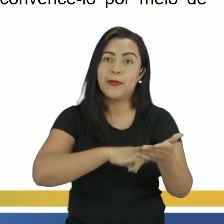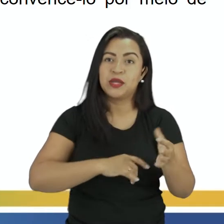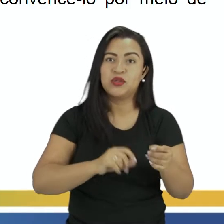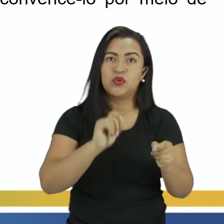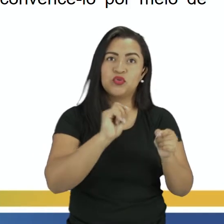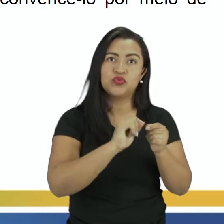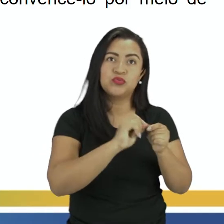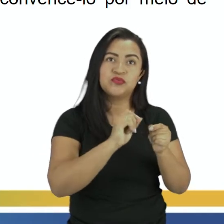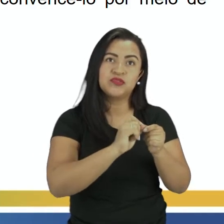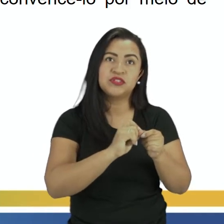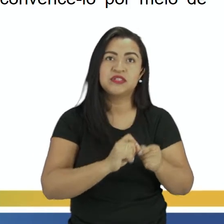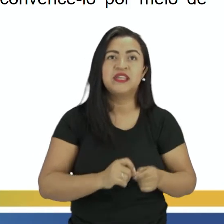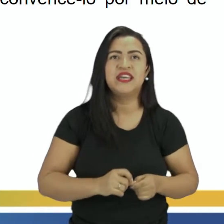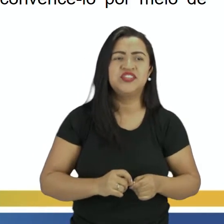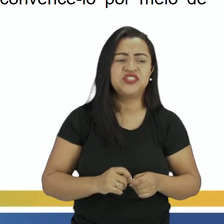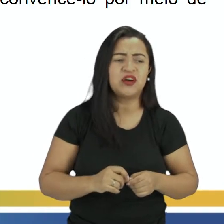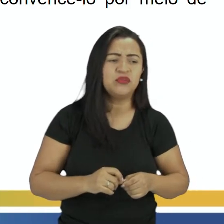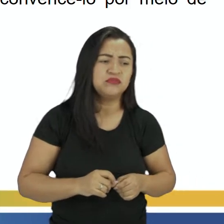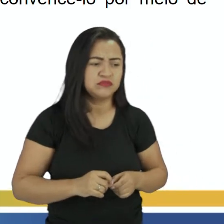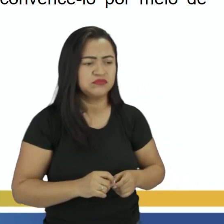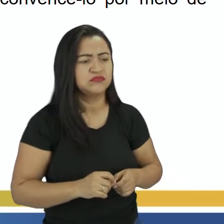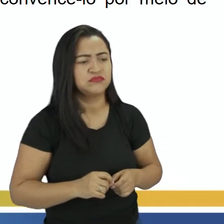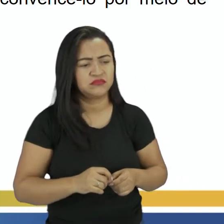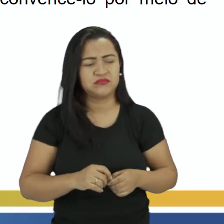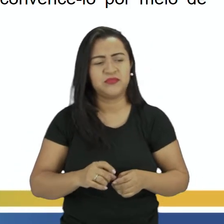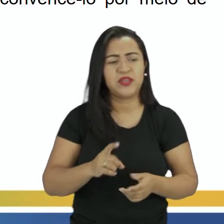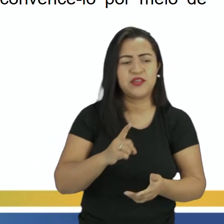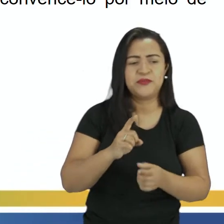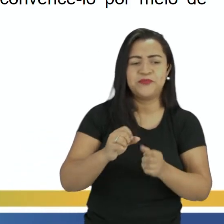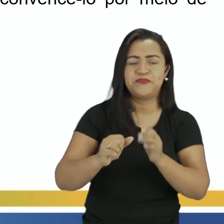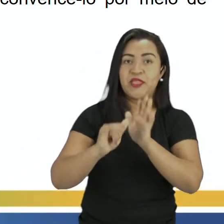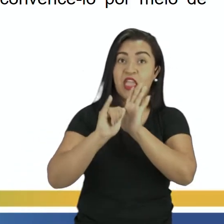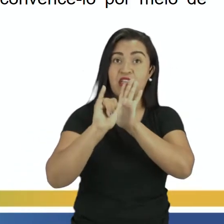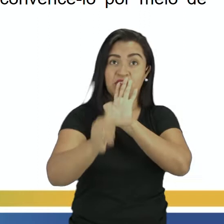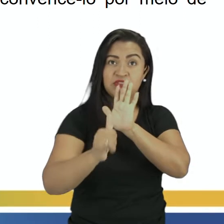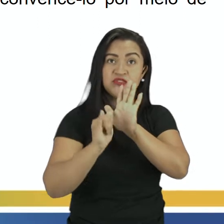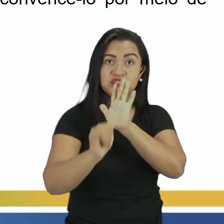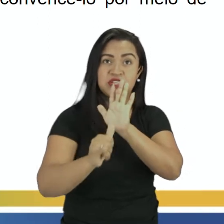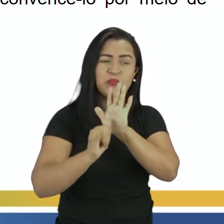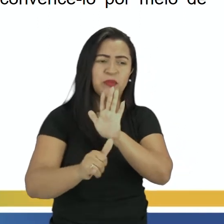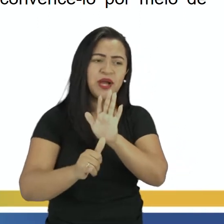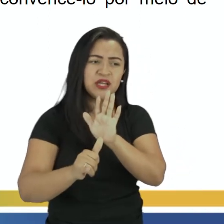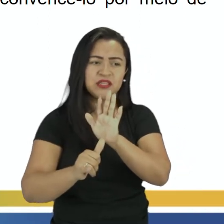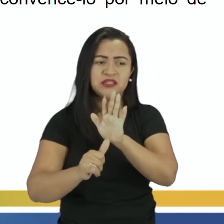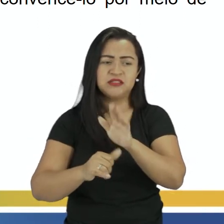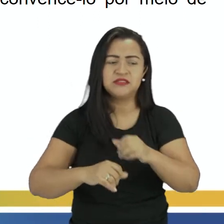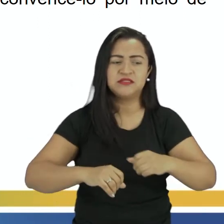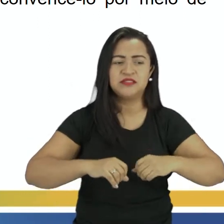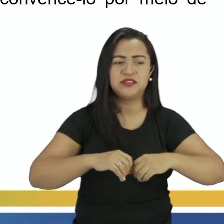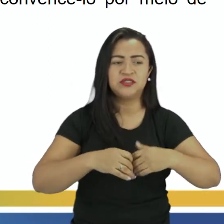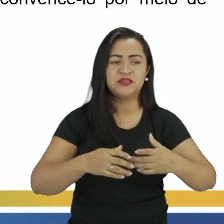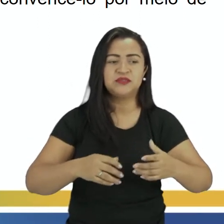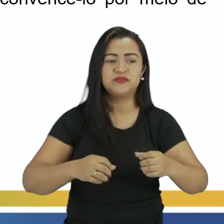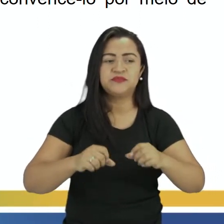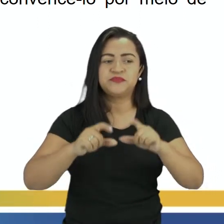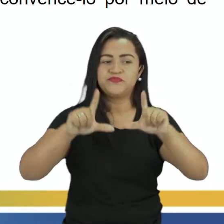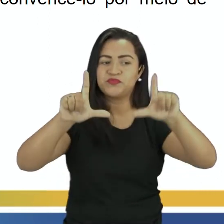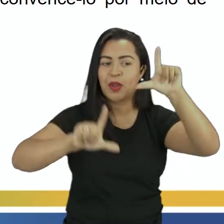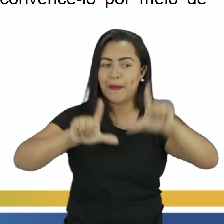que simples informações, visa, sobretudo, instruir, explicar, todavia sem a finalidade